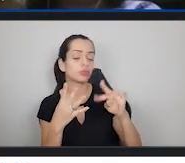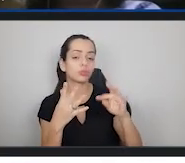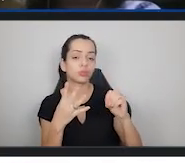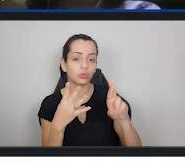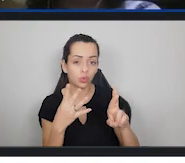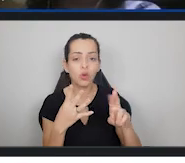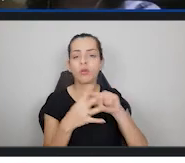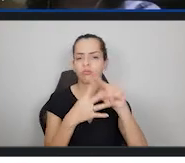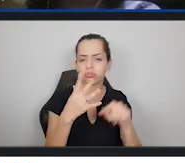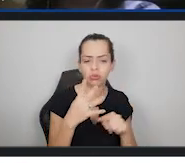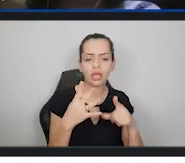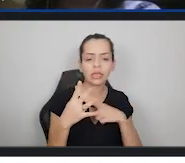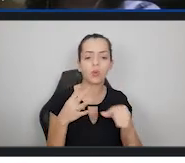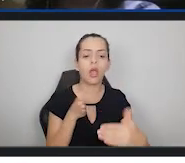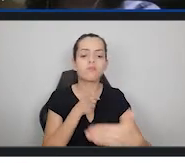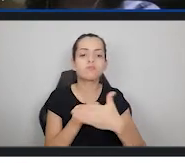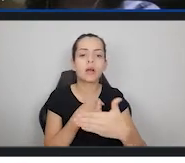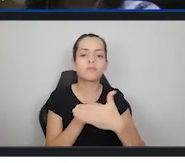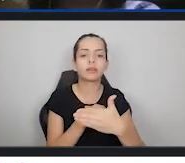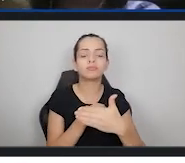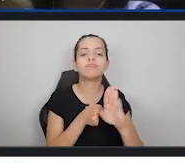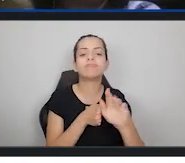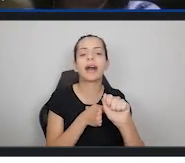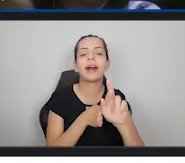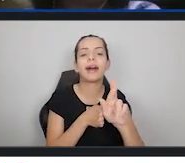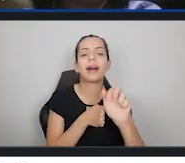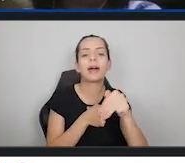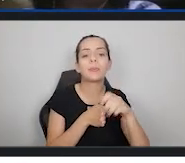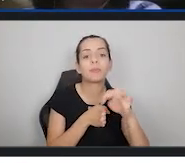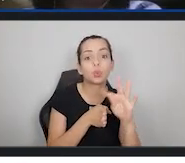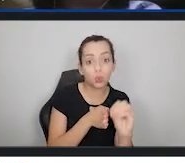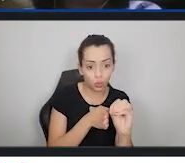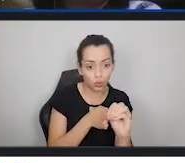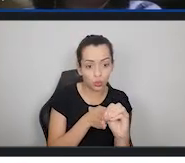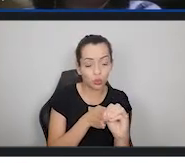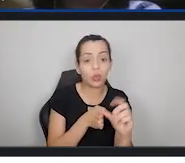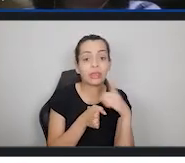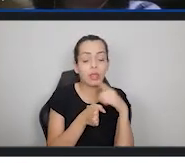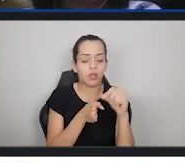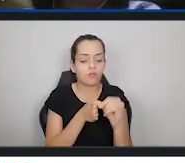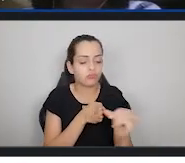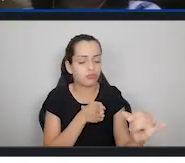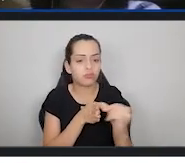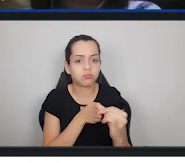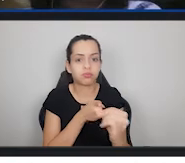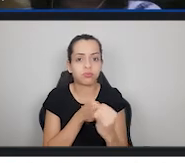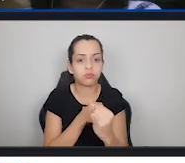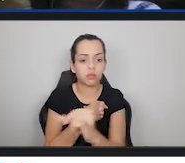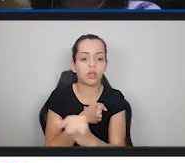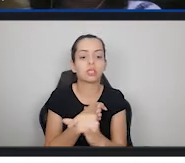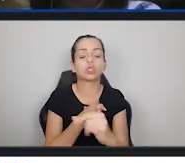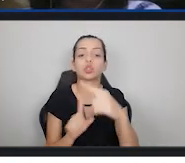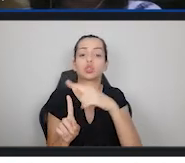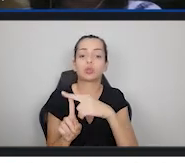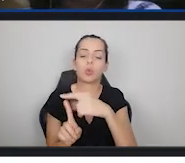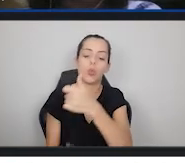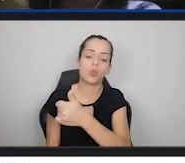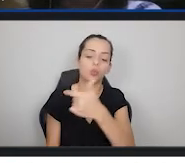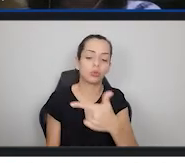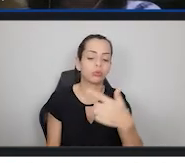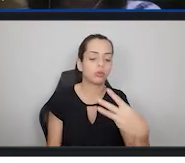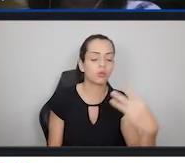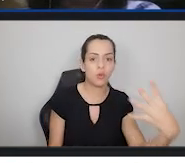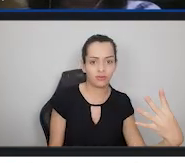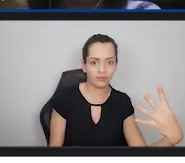disjuntor, um transformador, um disjuntor, aqui também disjuntores, aqui um capacitor, disjuntor de proteção, e